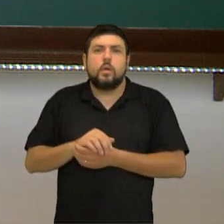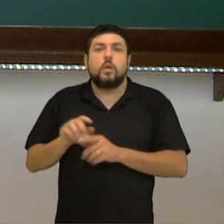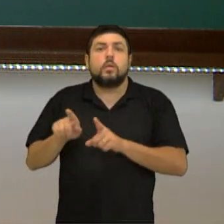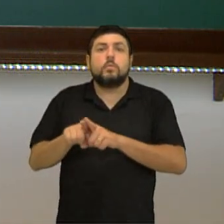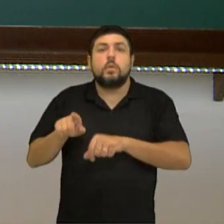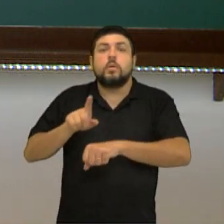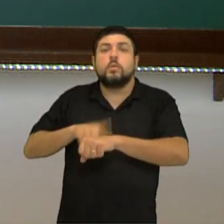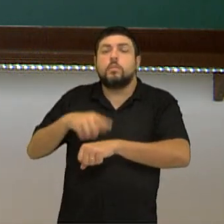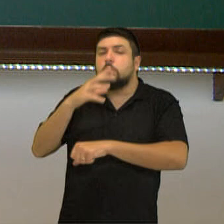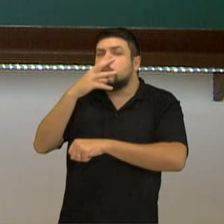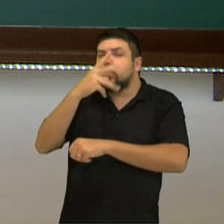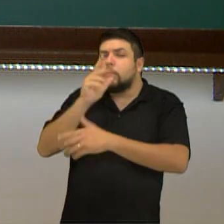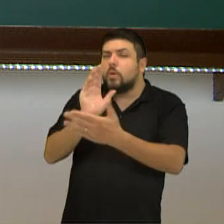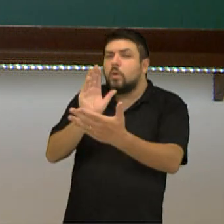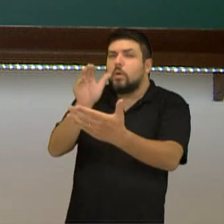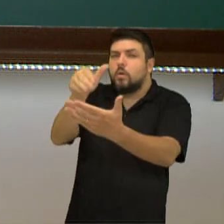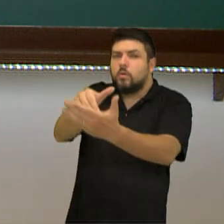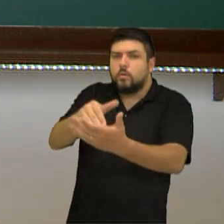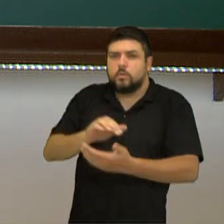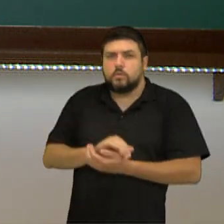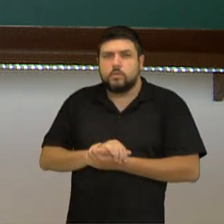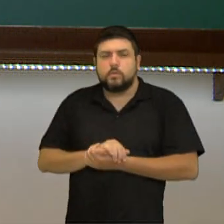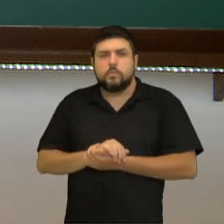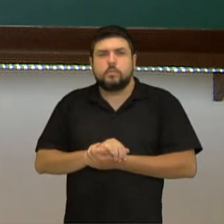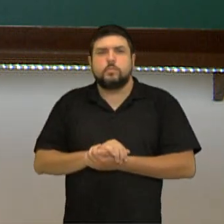a deslocamento sobre o tempo.